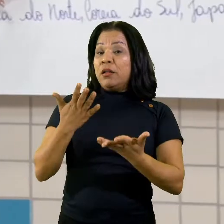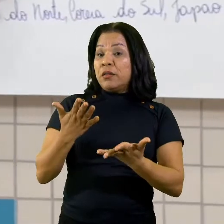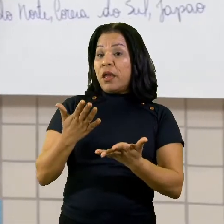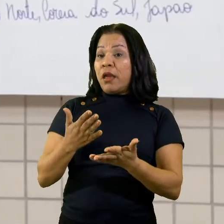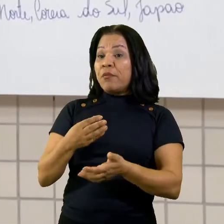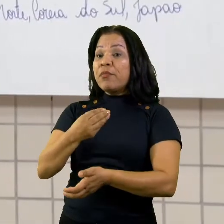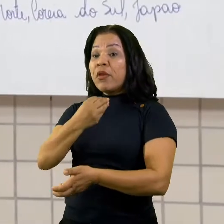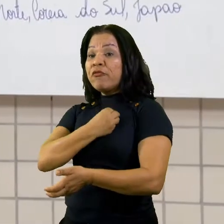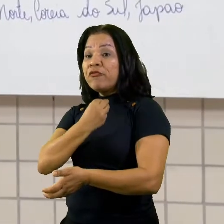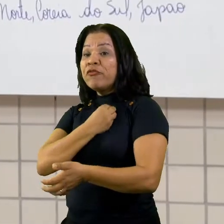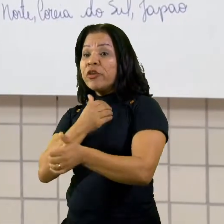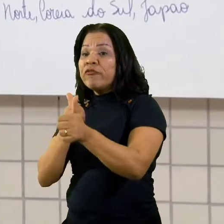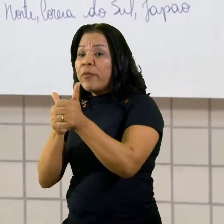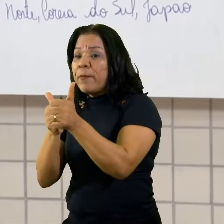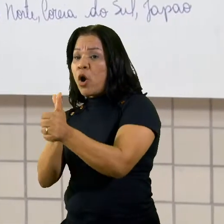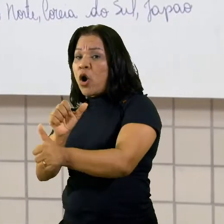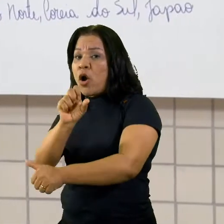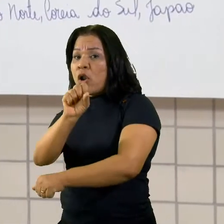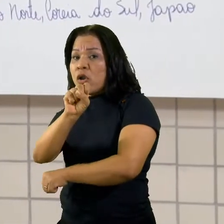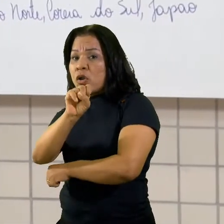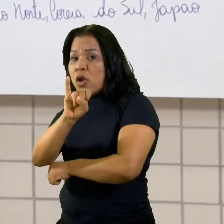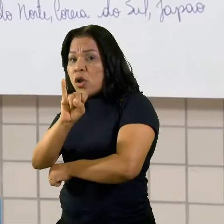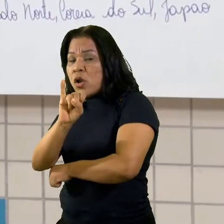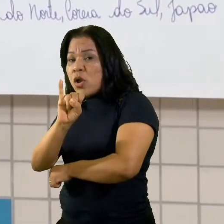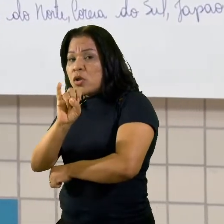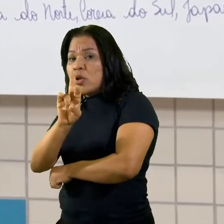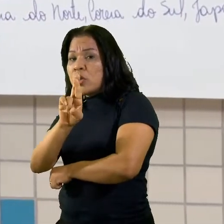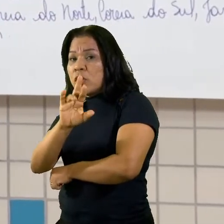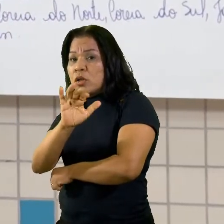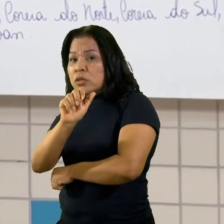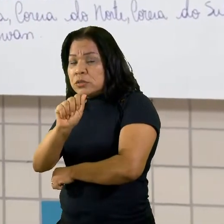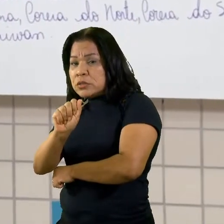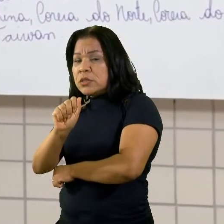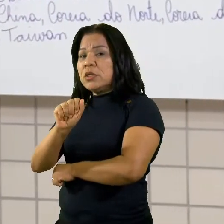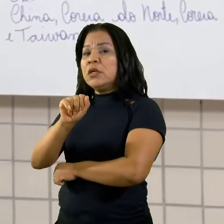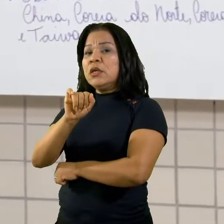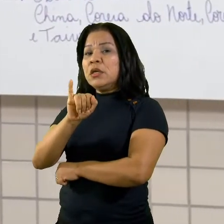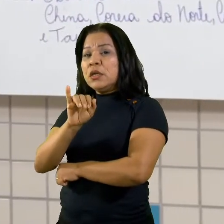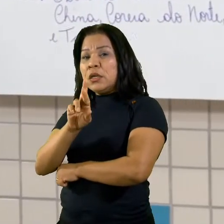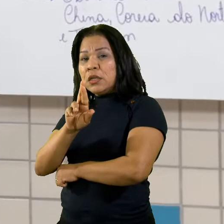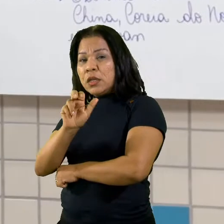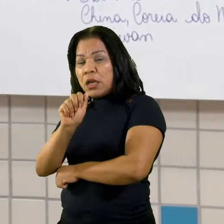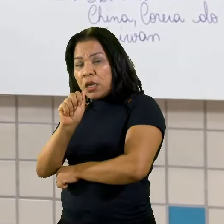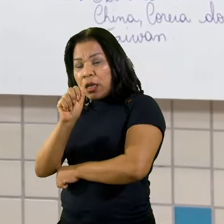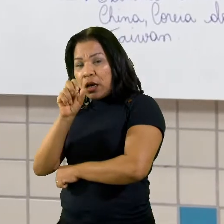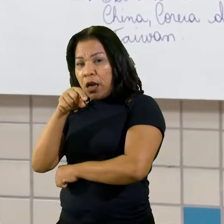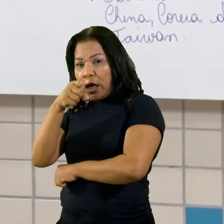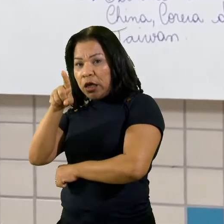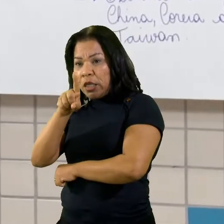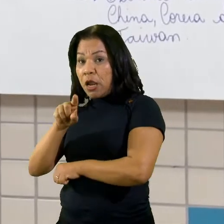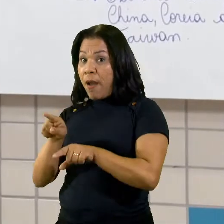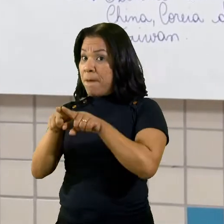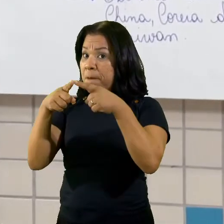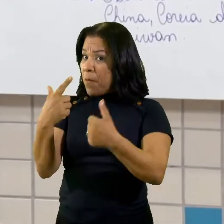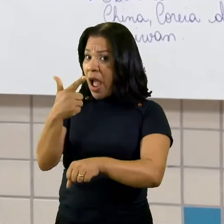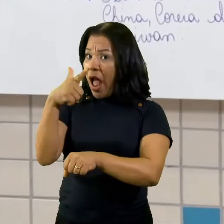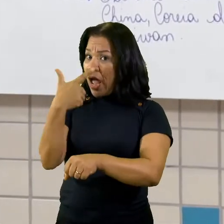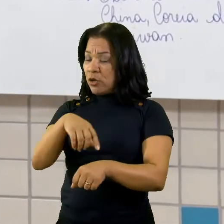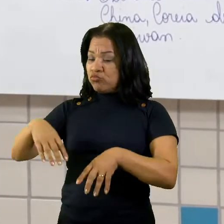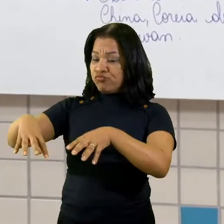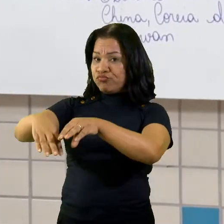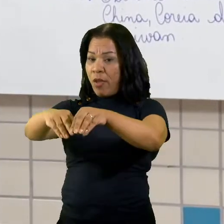Síria, Turquia, Irã, Iraque, mas ainda assim eles não têm acesso a um território deles.